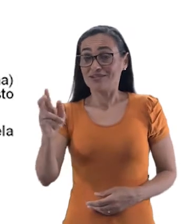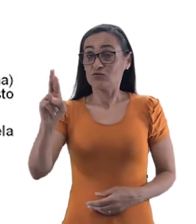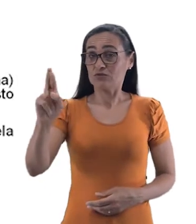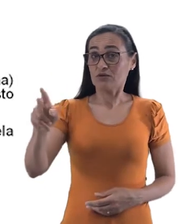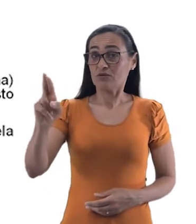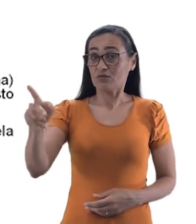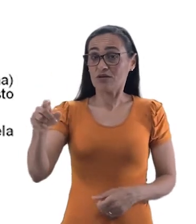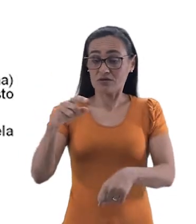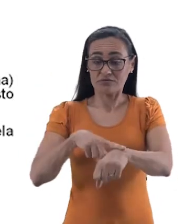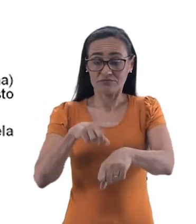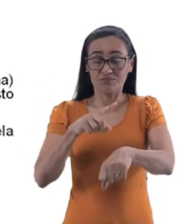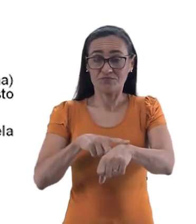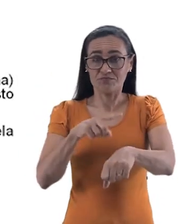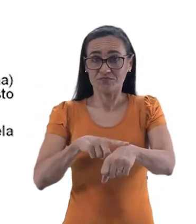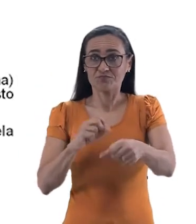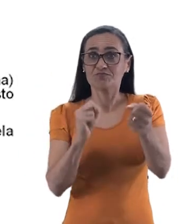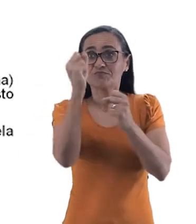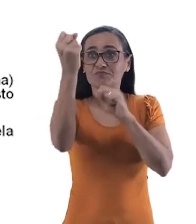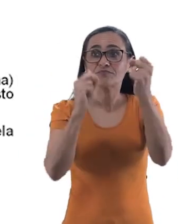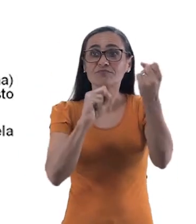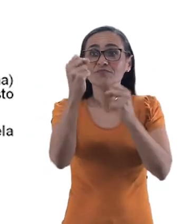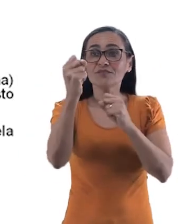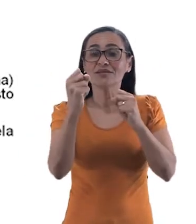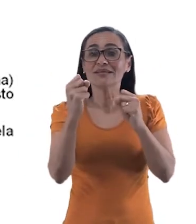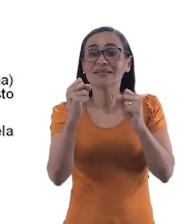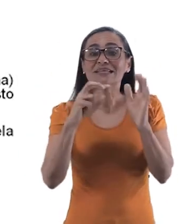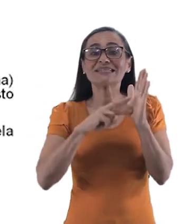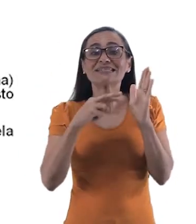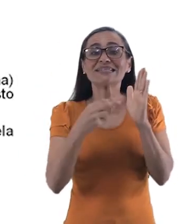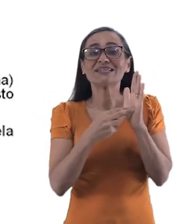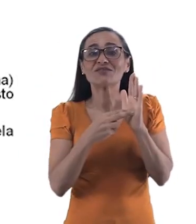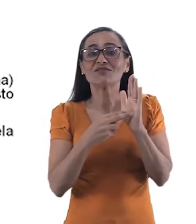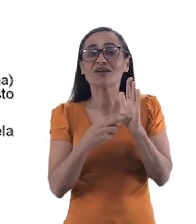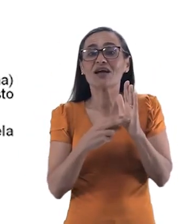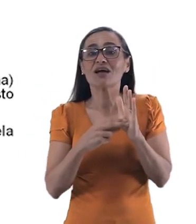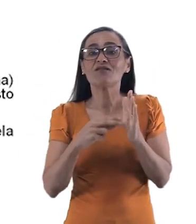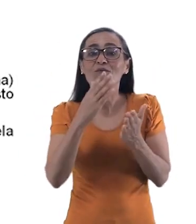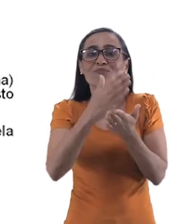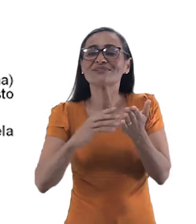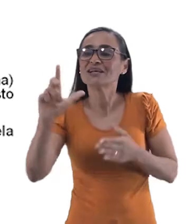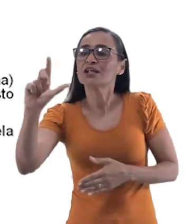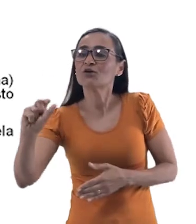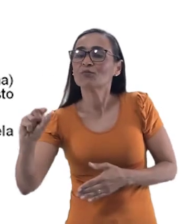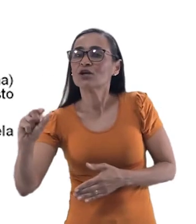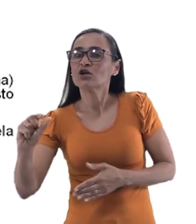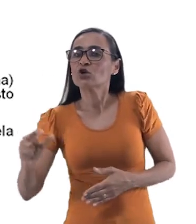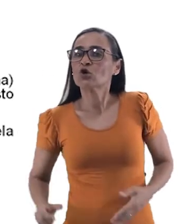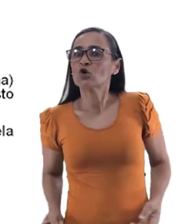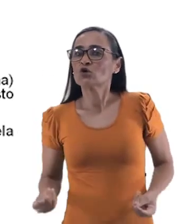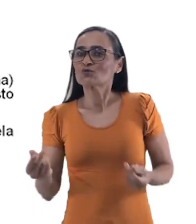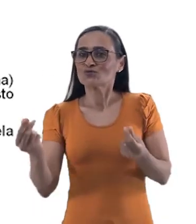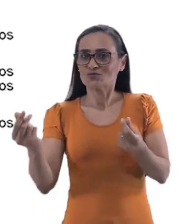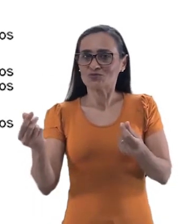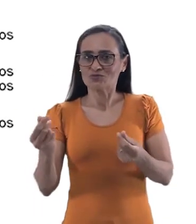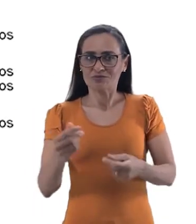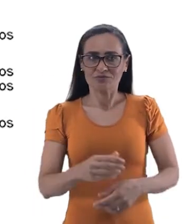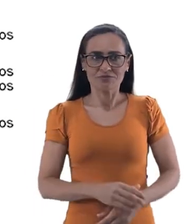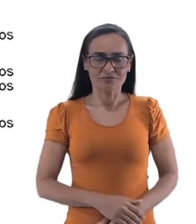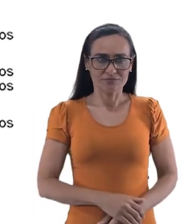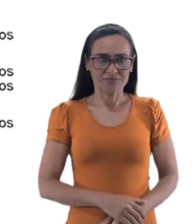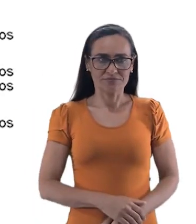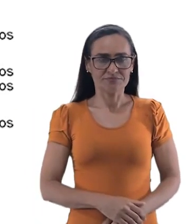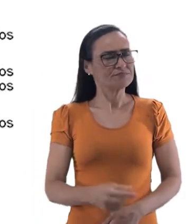indiretos, nesse momento da indústria, representavam uma parcela menor do total dos custos.